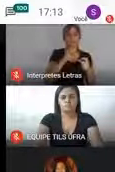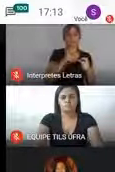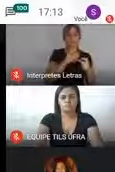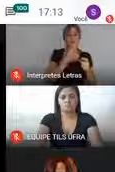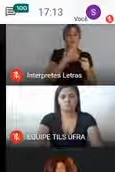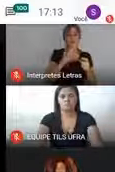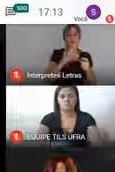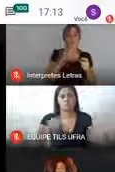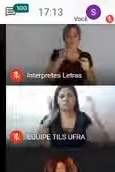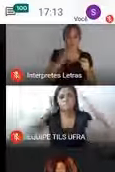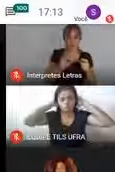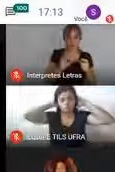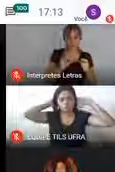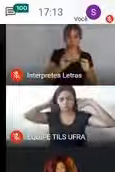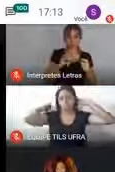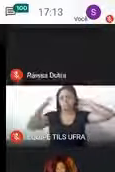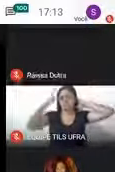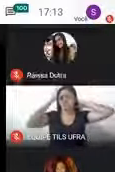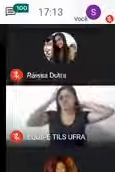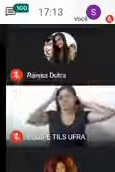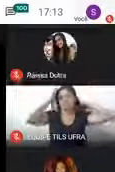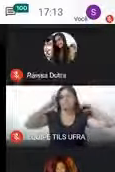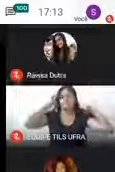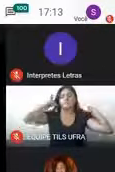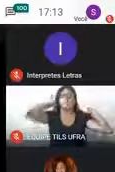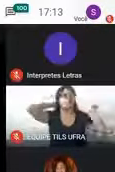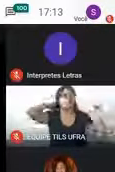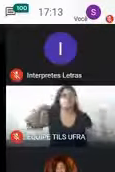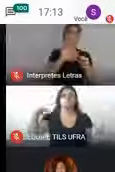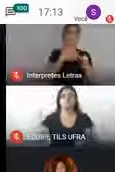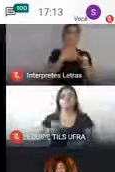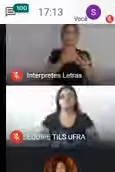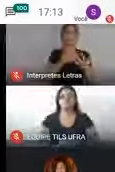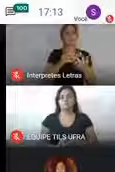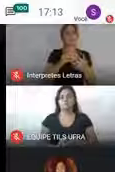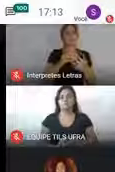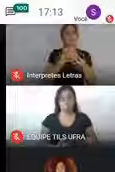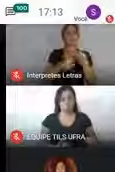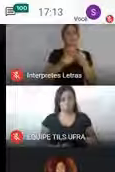do Pará, na outra ponta, descendo o Amazonas.